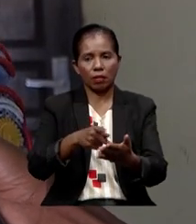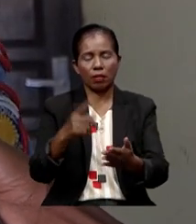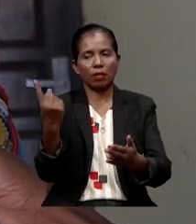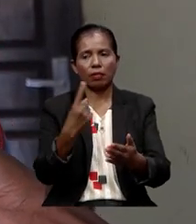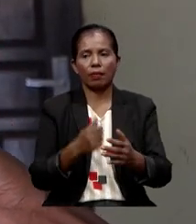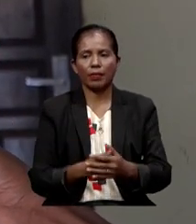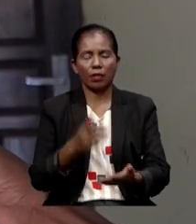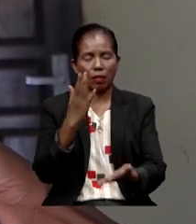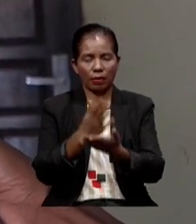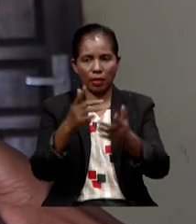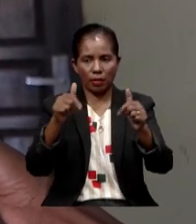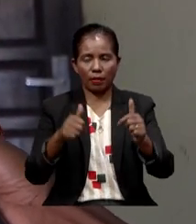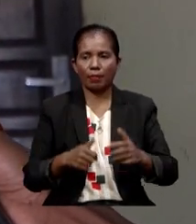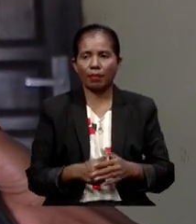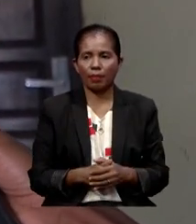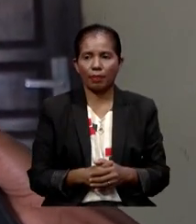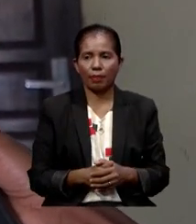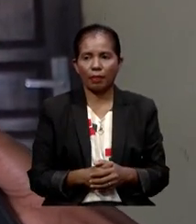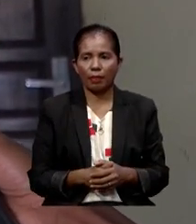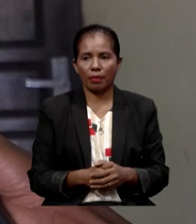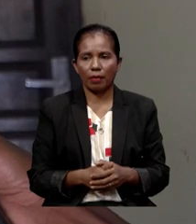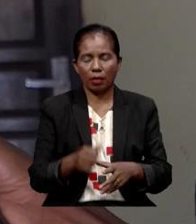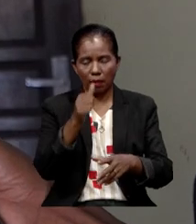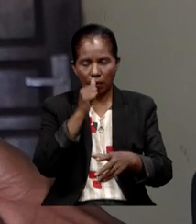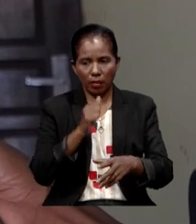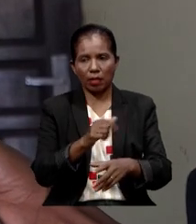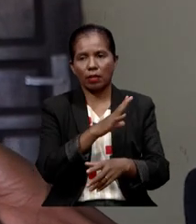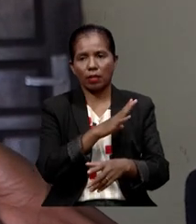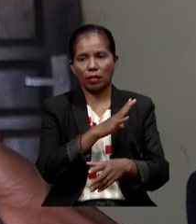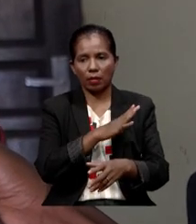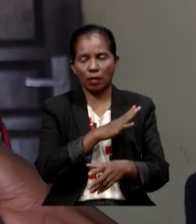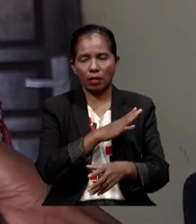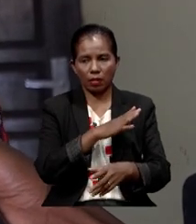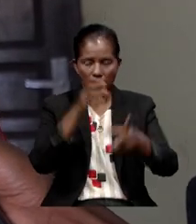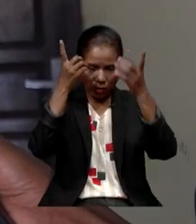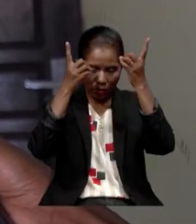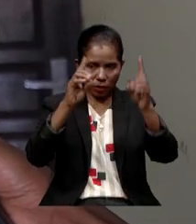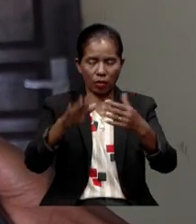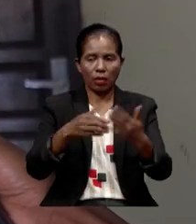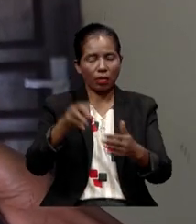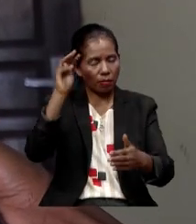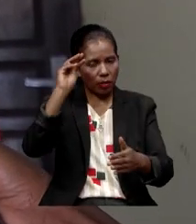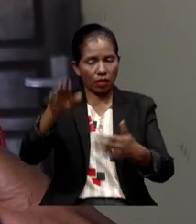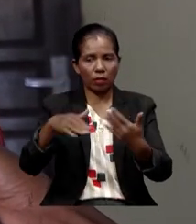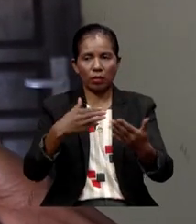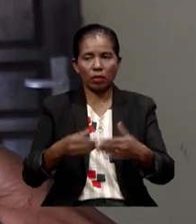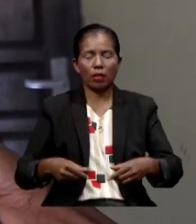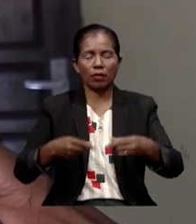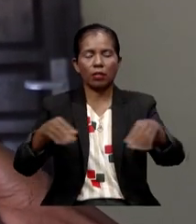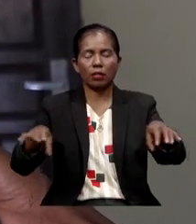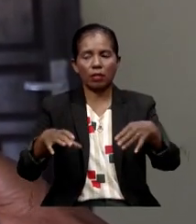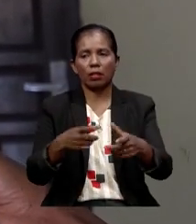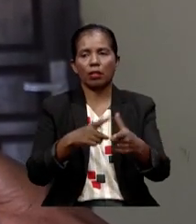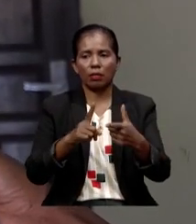ato evita era, né? Dia clio, para hakmata que a fatin, para hodi hein, decisões, Ministério de Hirak, né? Exerce a função,